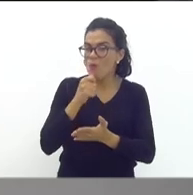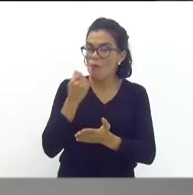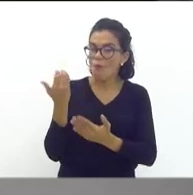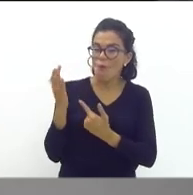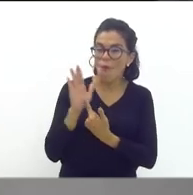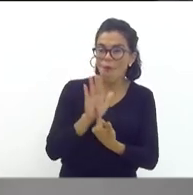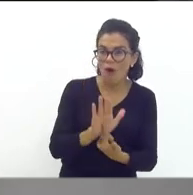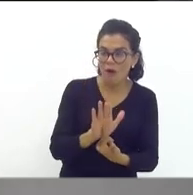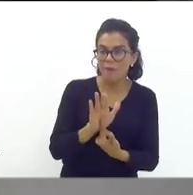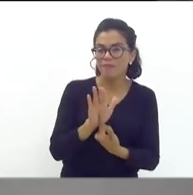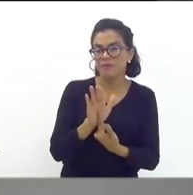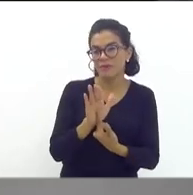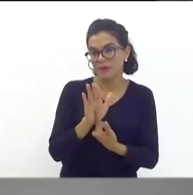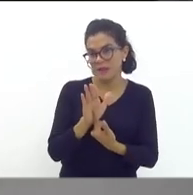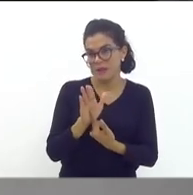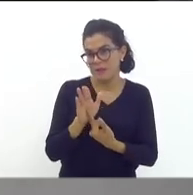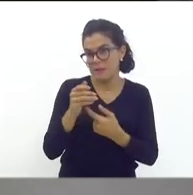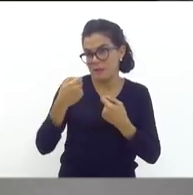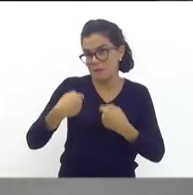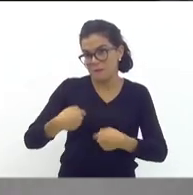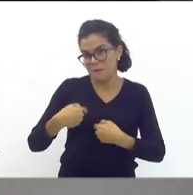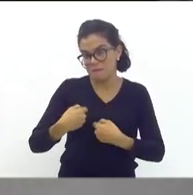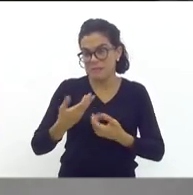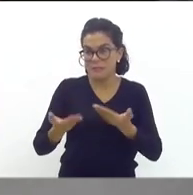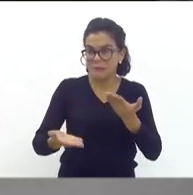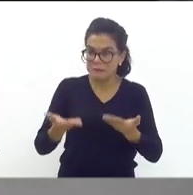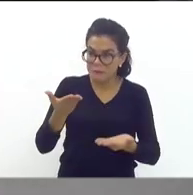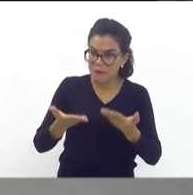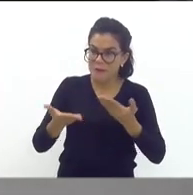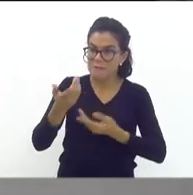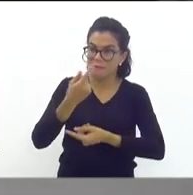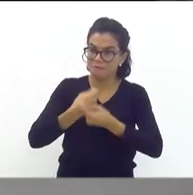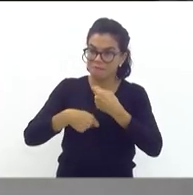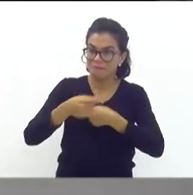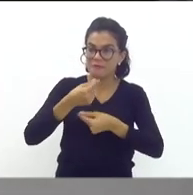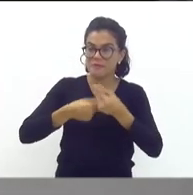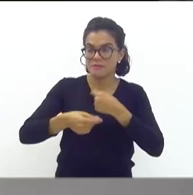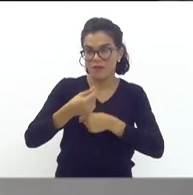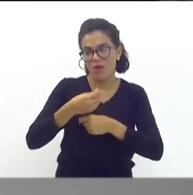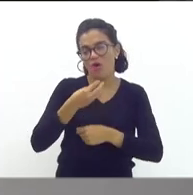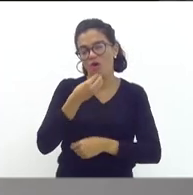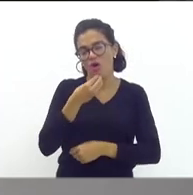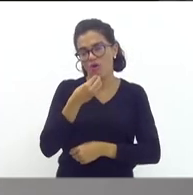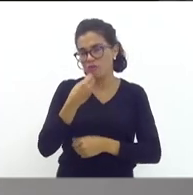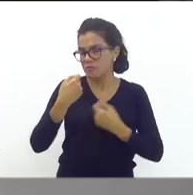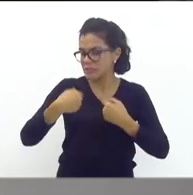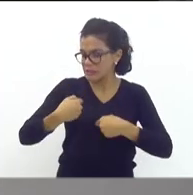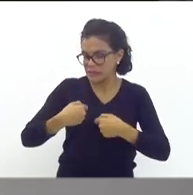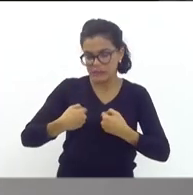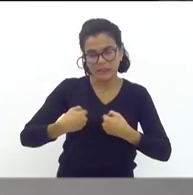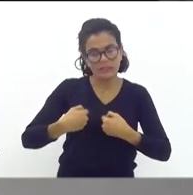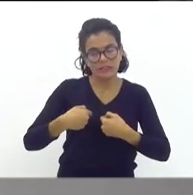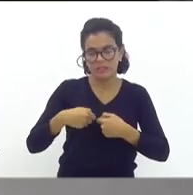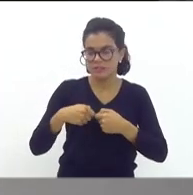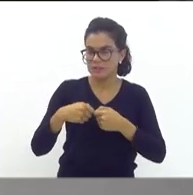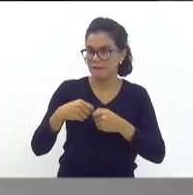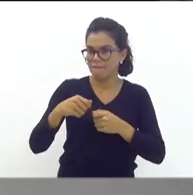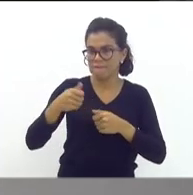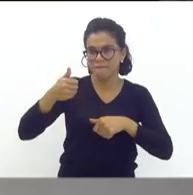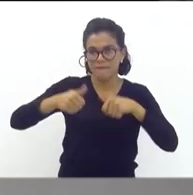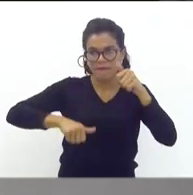estar na conta do reequilíbrio por Óbvio Isso vai ser objeto de um enfrentamento da câmara